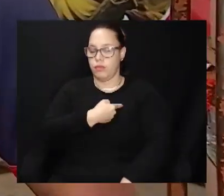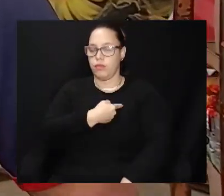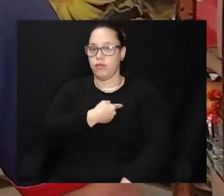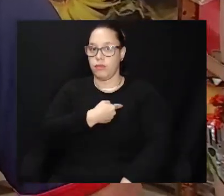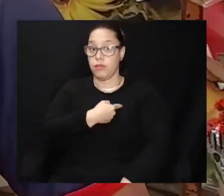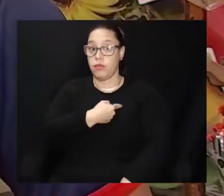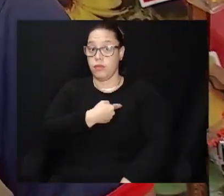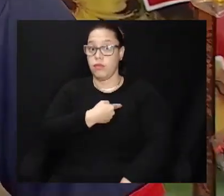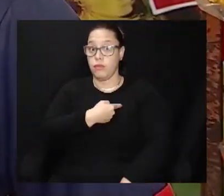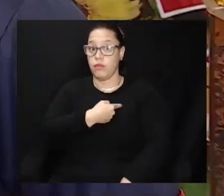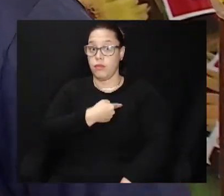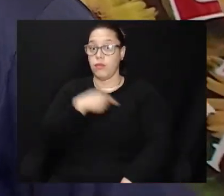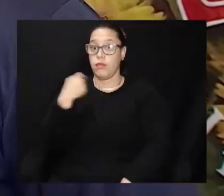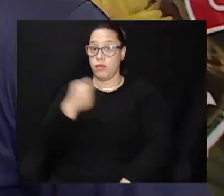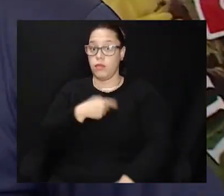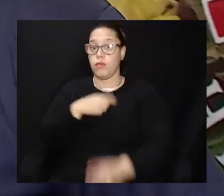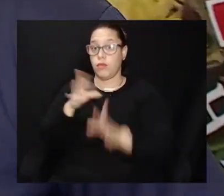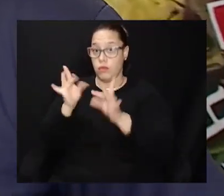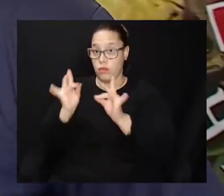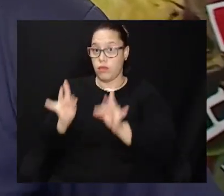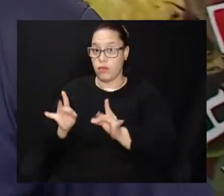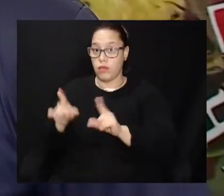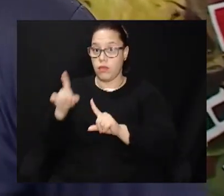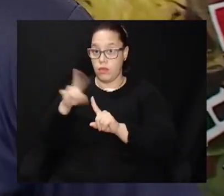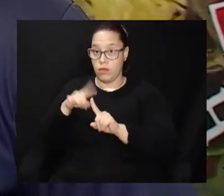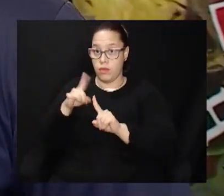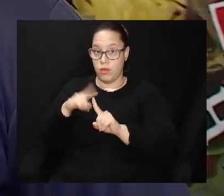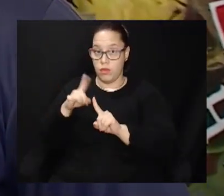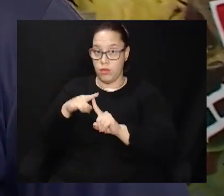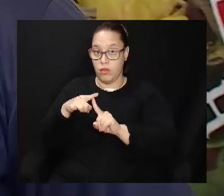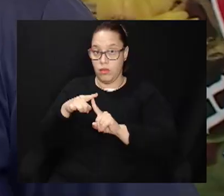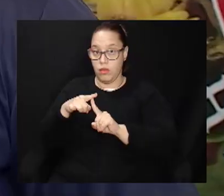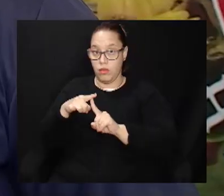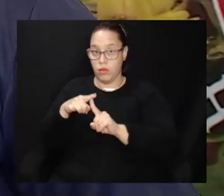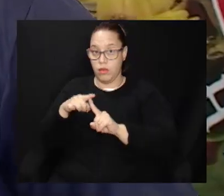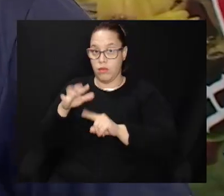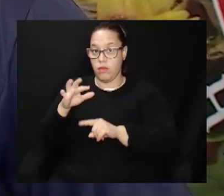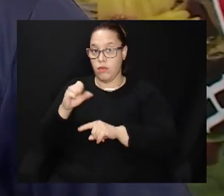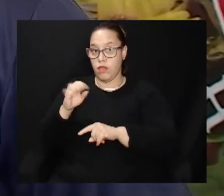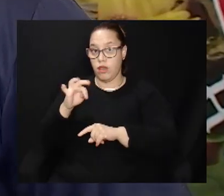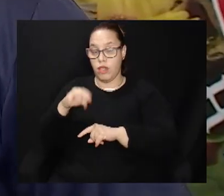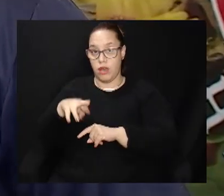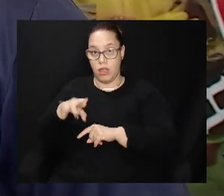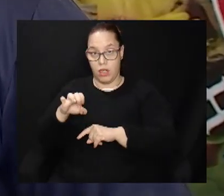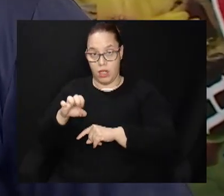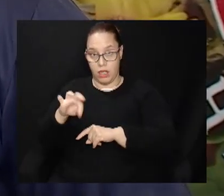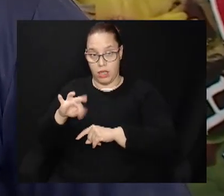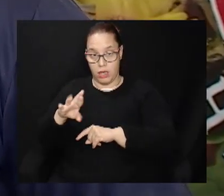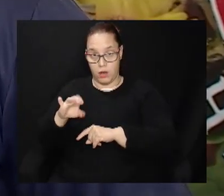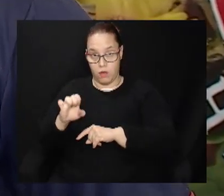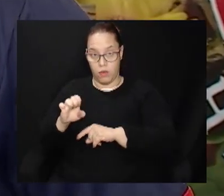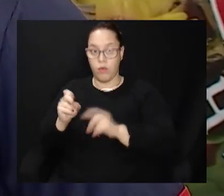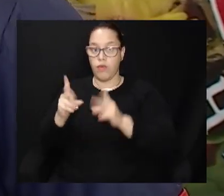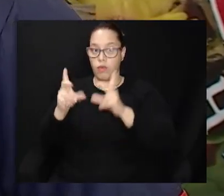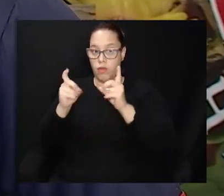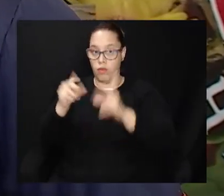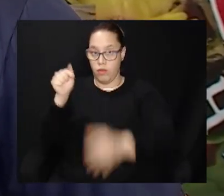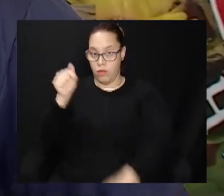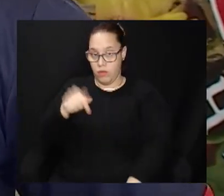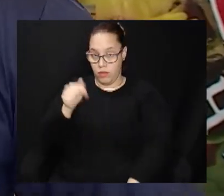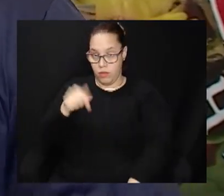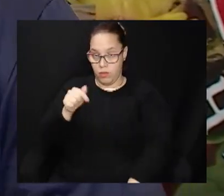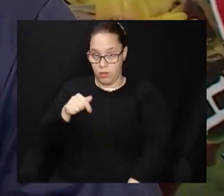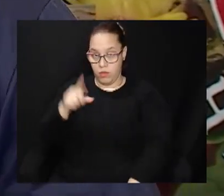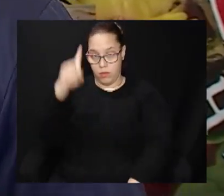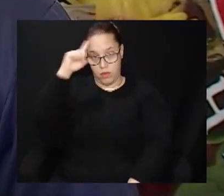do nosso sítio lá, que é produção de crisântemo e calanchoe, que é os mais vendidos aqui na data de finados,